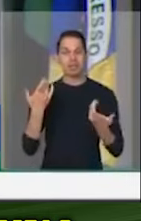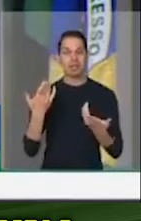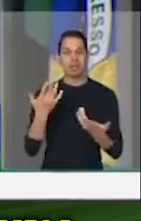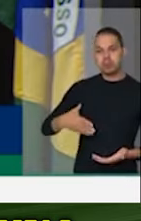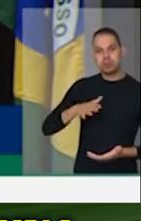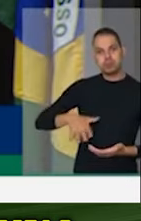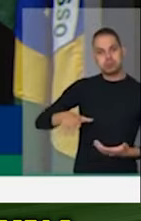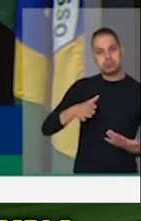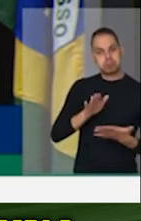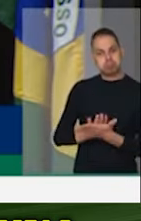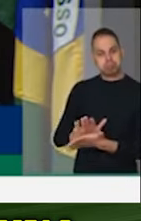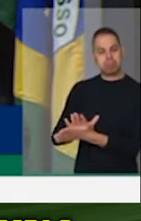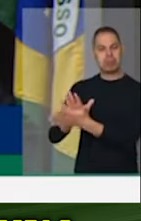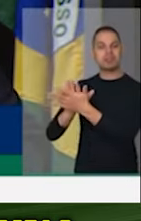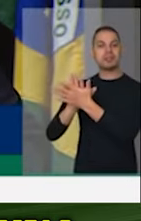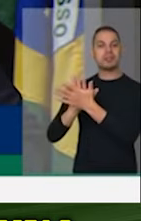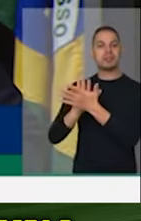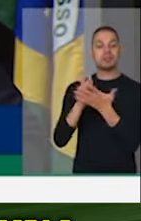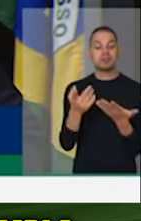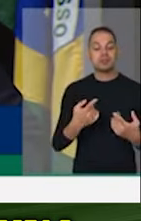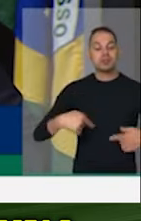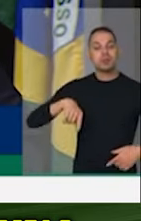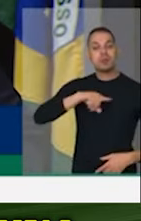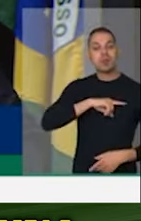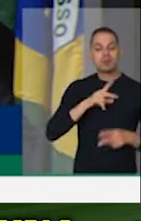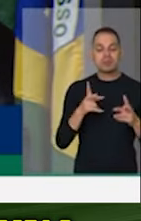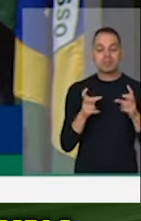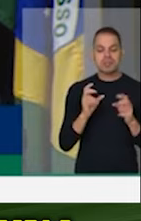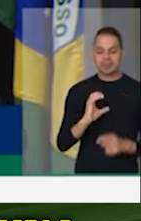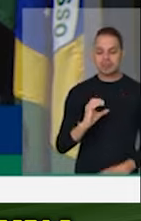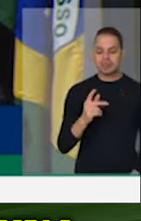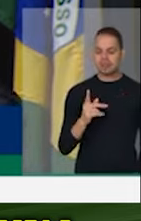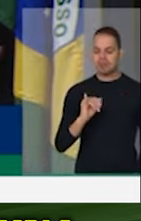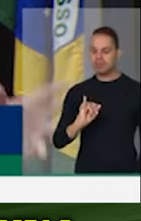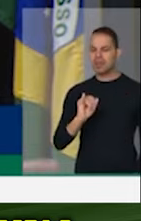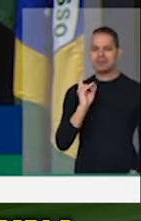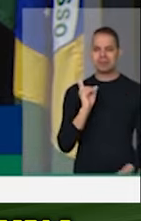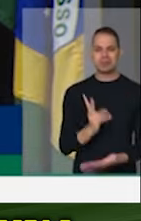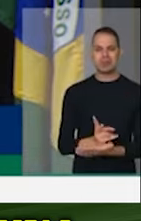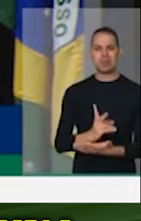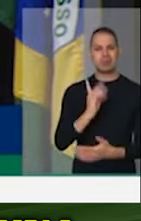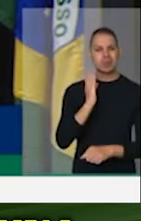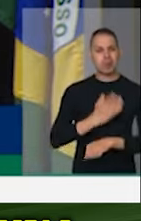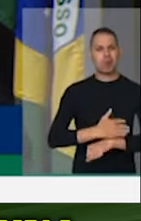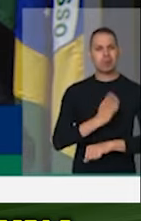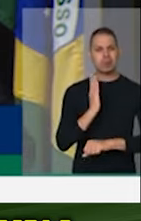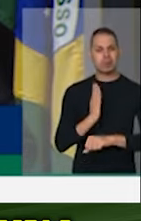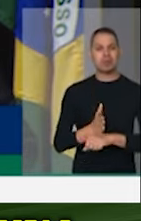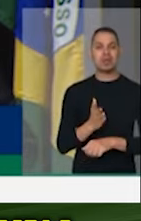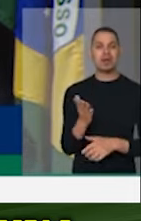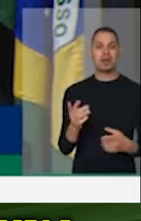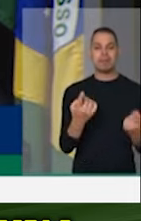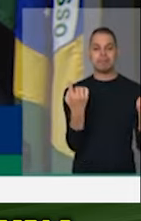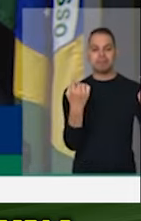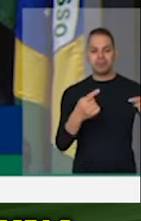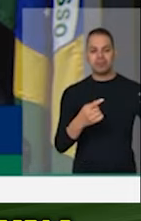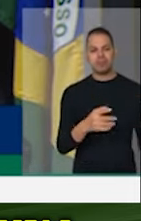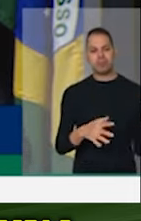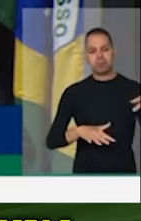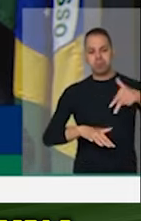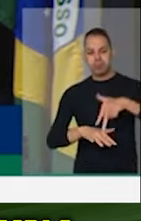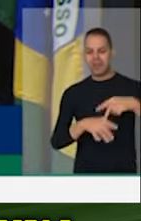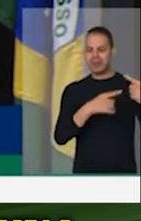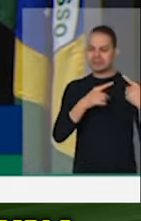corrupta. O que nós temos visto com essa CPI, que toda hora vem os membros da oposição para atacar